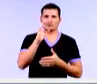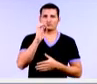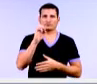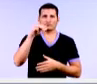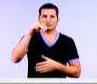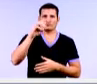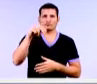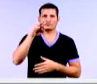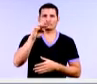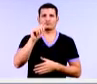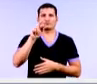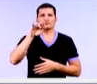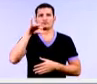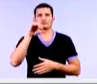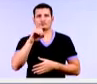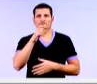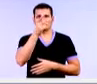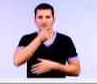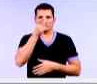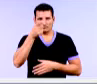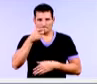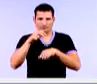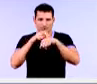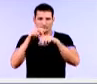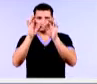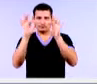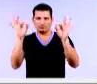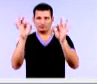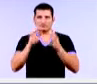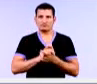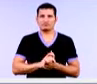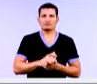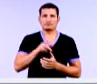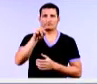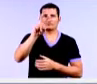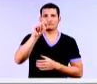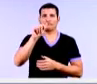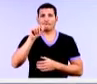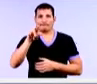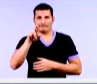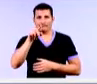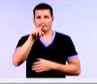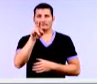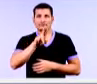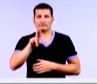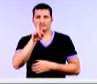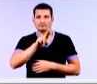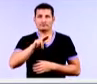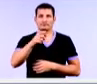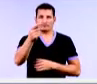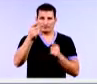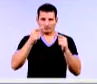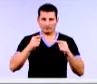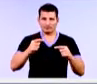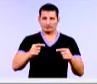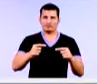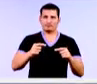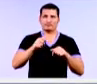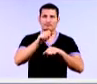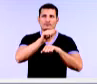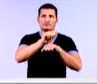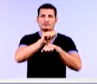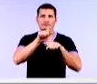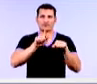dele, terceiras variáveis que você vai utilizar e por fim o algoritmo propriamente dito, né?